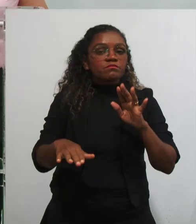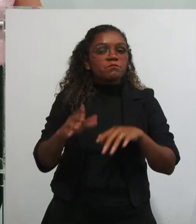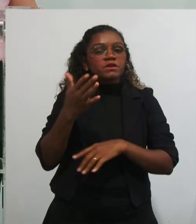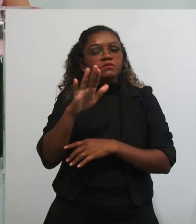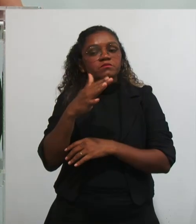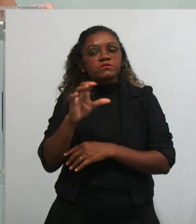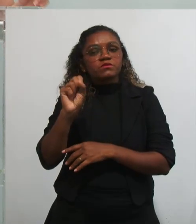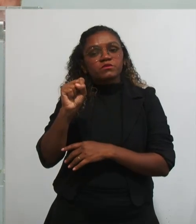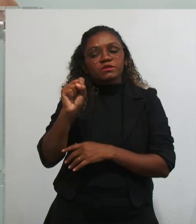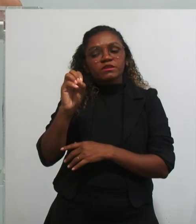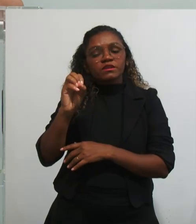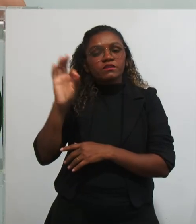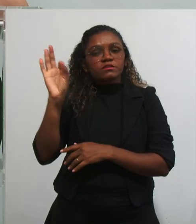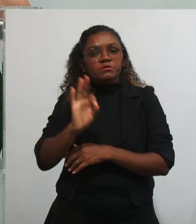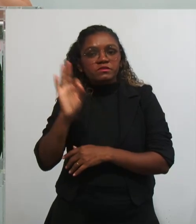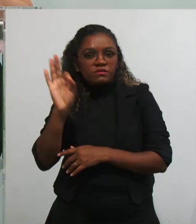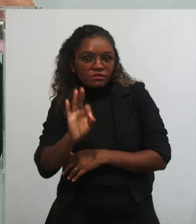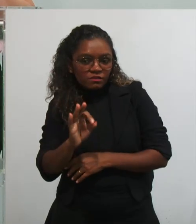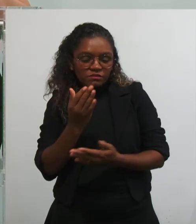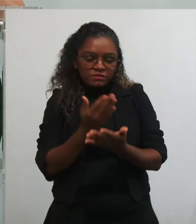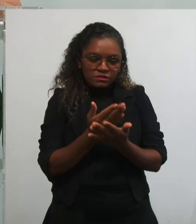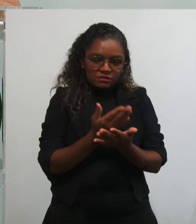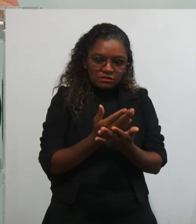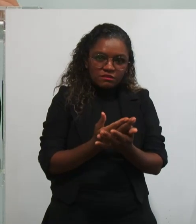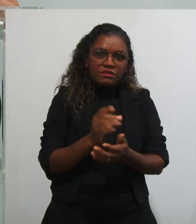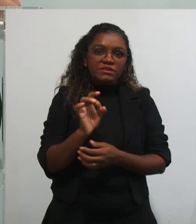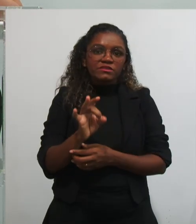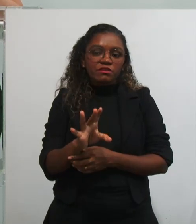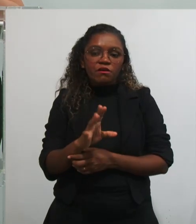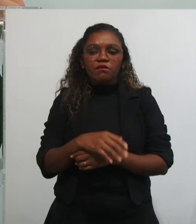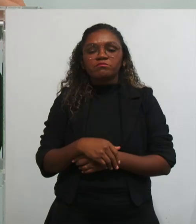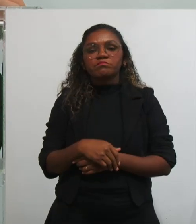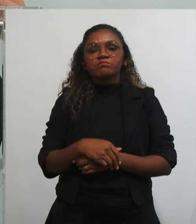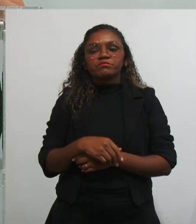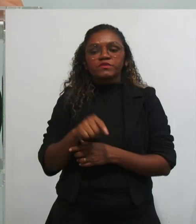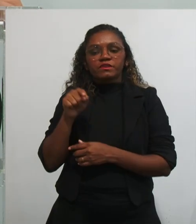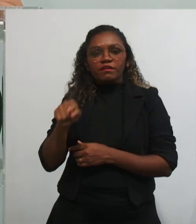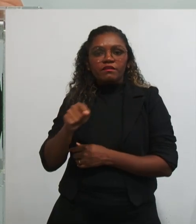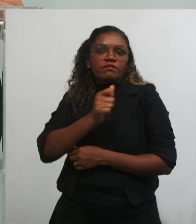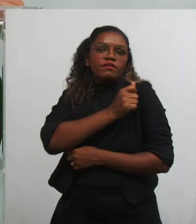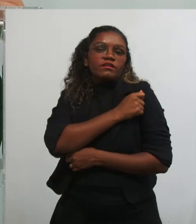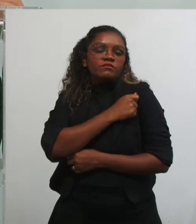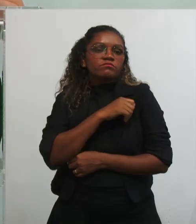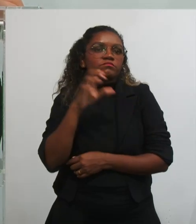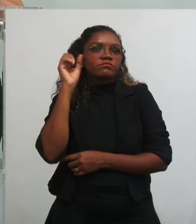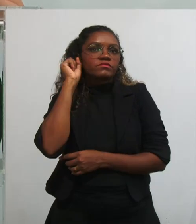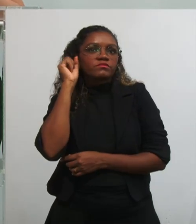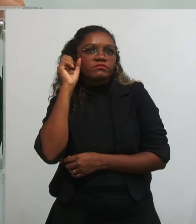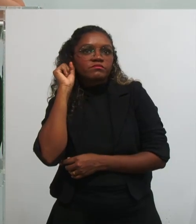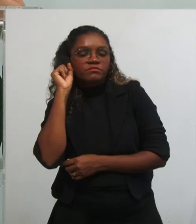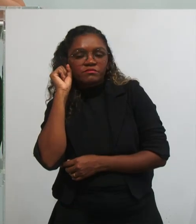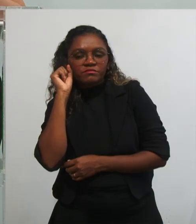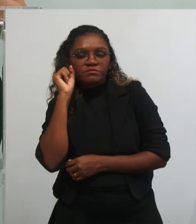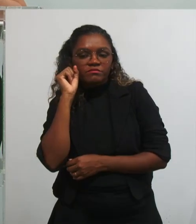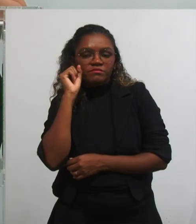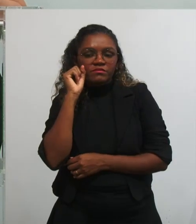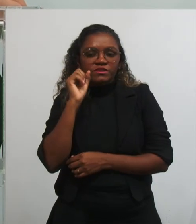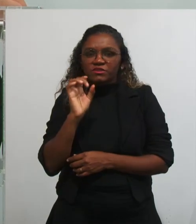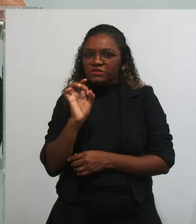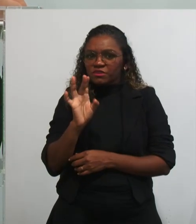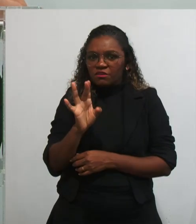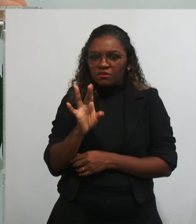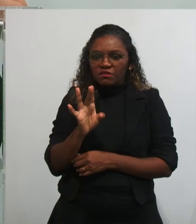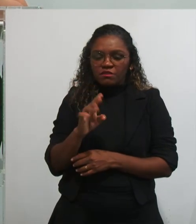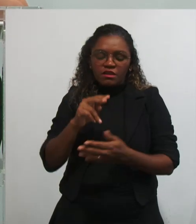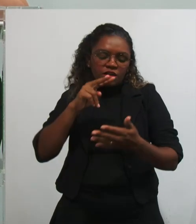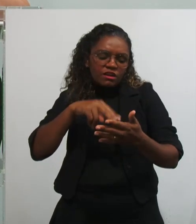das aulas a gente fica mesmo só no ouvir. Então, nosso aluno ouve, né, muito mais do